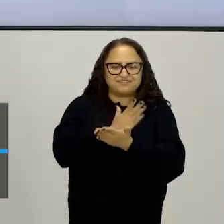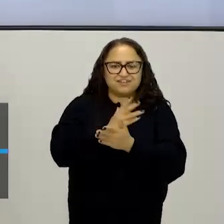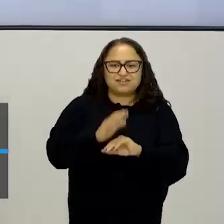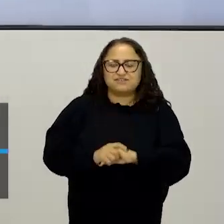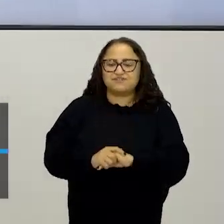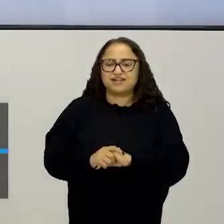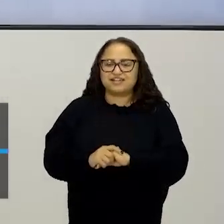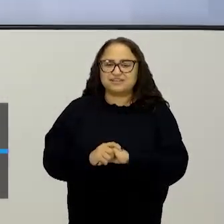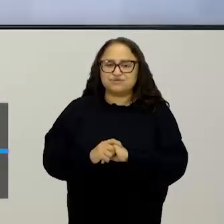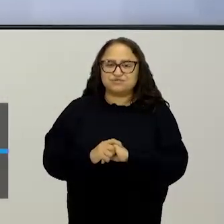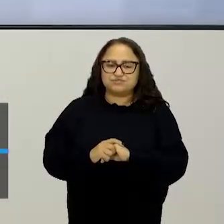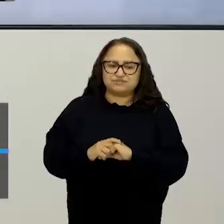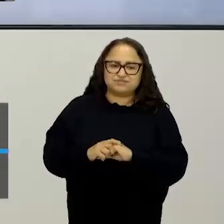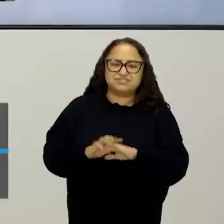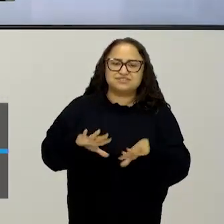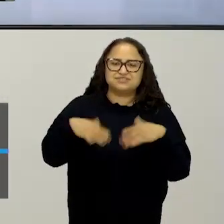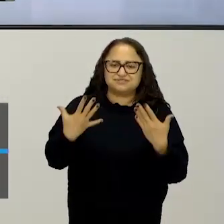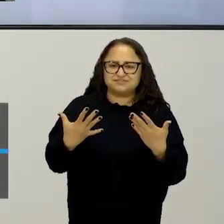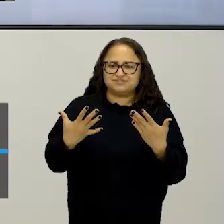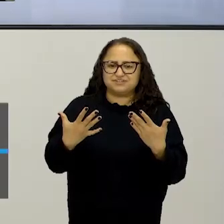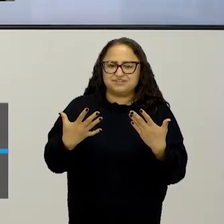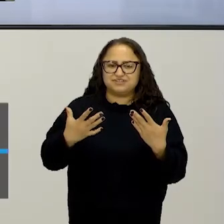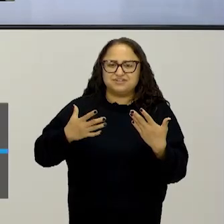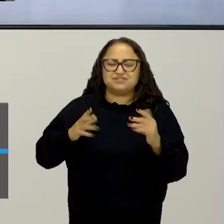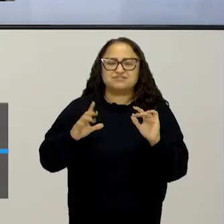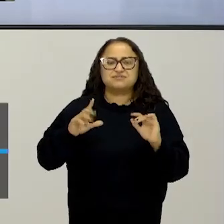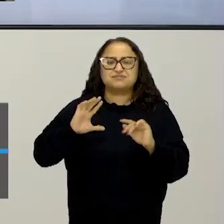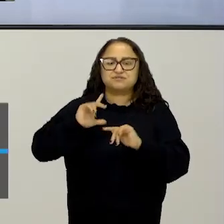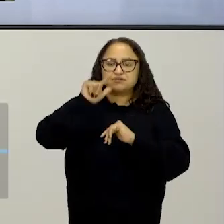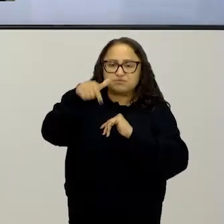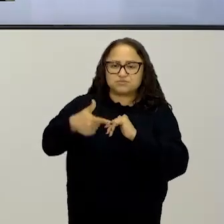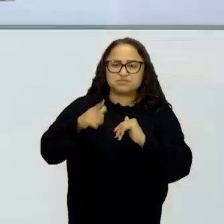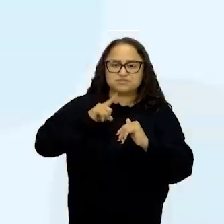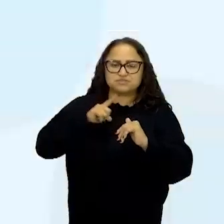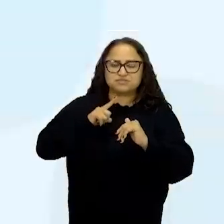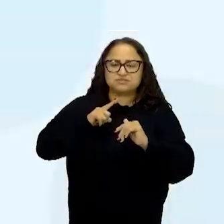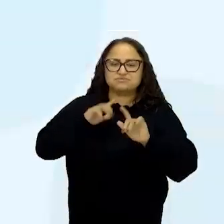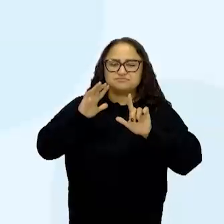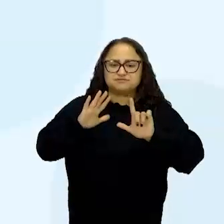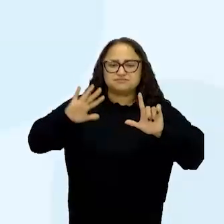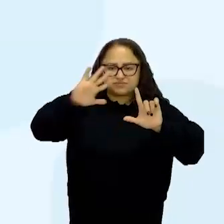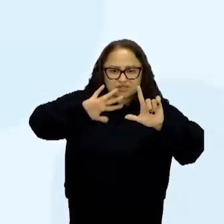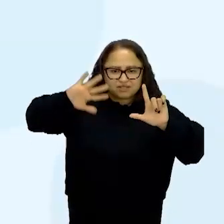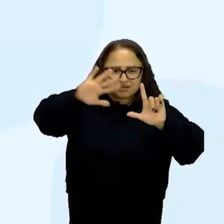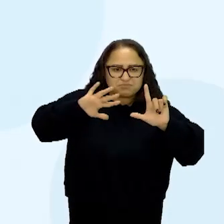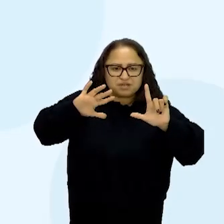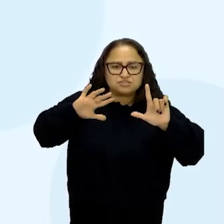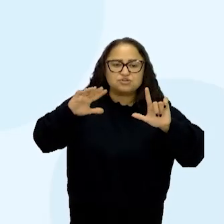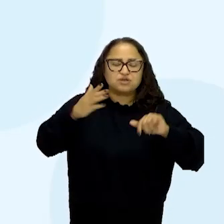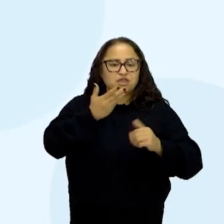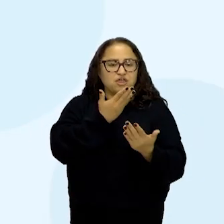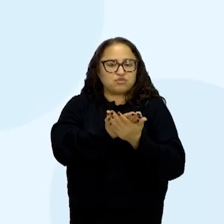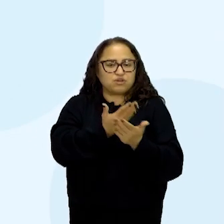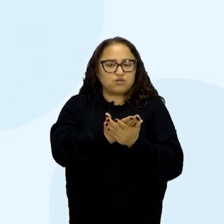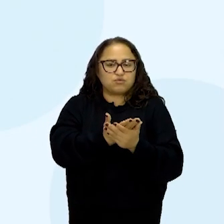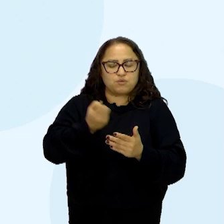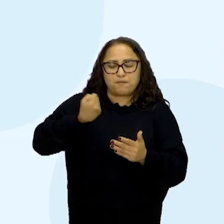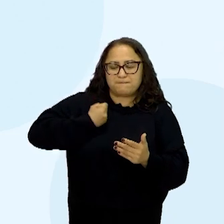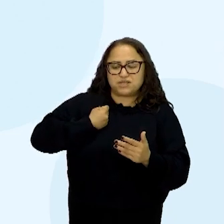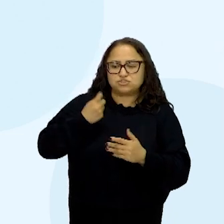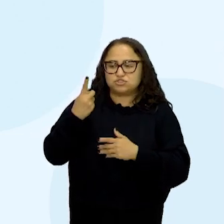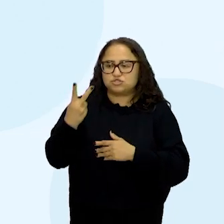exatamente. Exatamente. Legal. Então, vamos lá para frente. Essa imagem aparece lá no caderno do aluno, na página